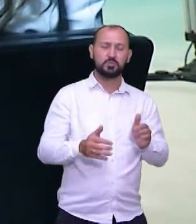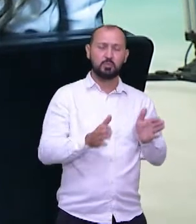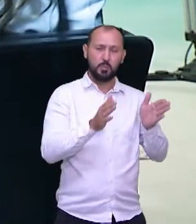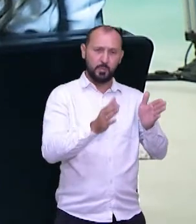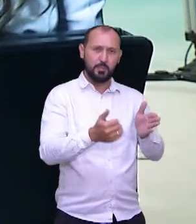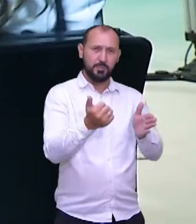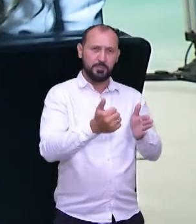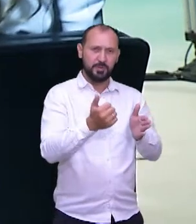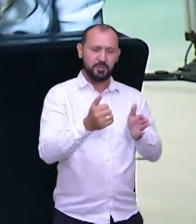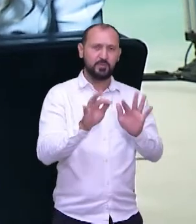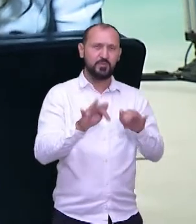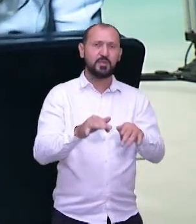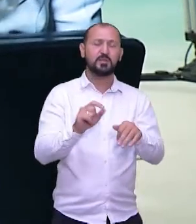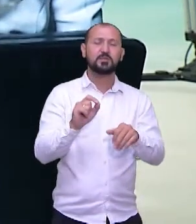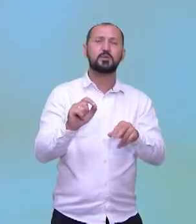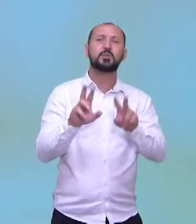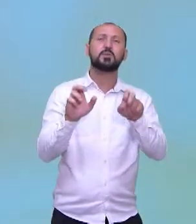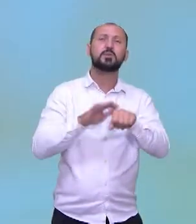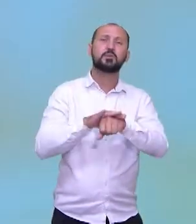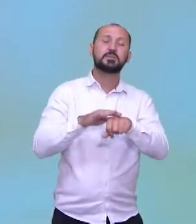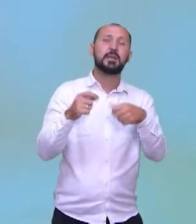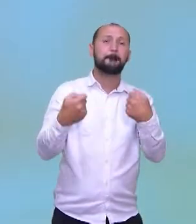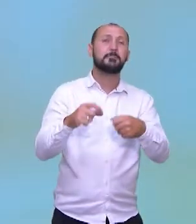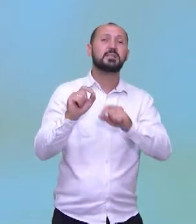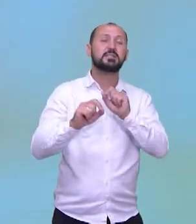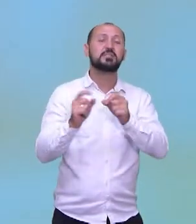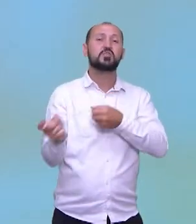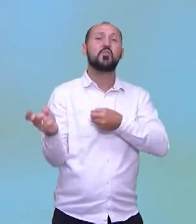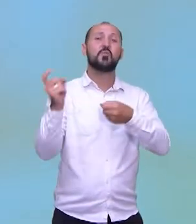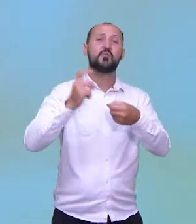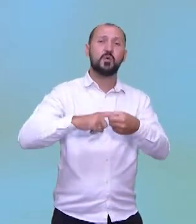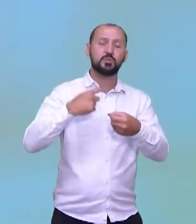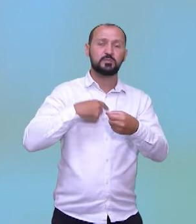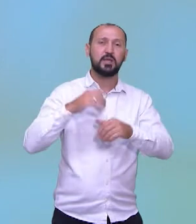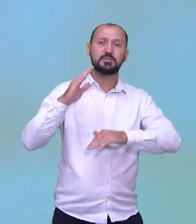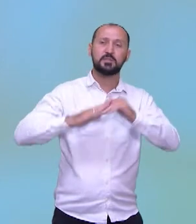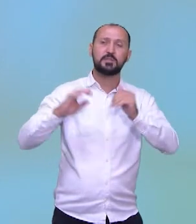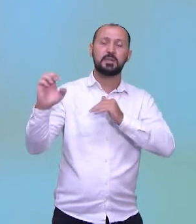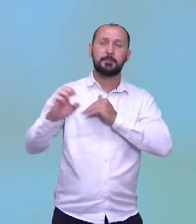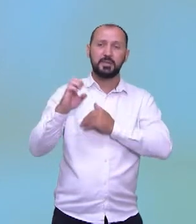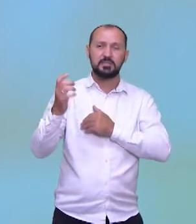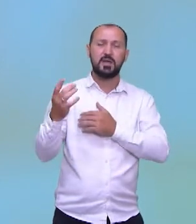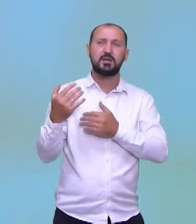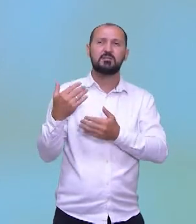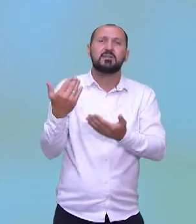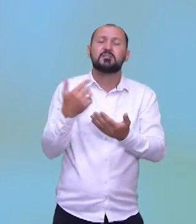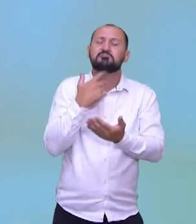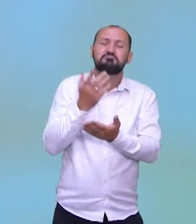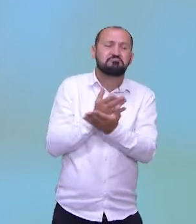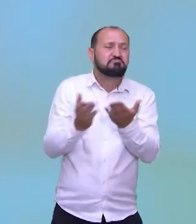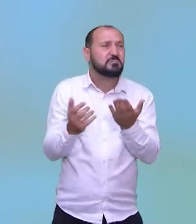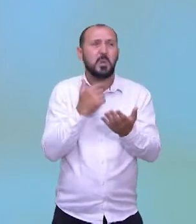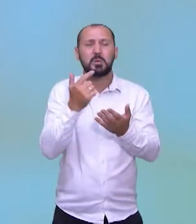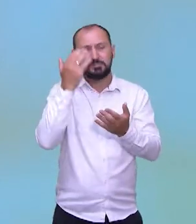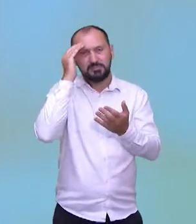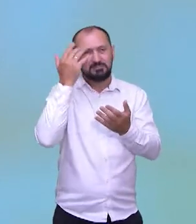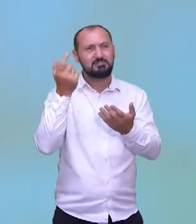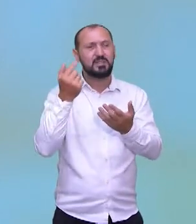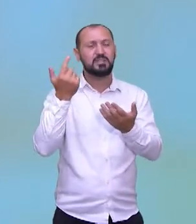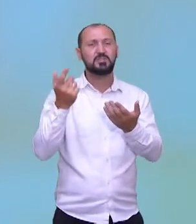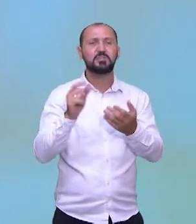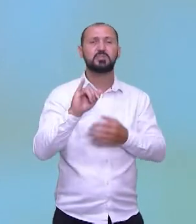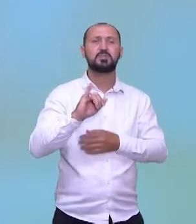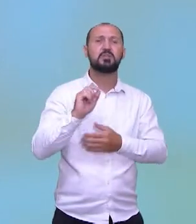primeiro bloco falando sobre a necessidade de se resgatar esse empresário que se vê perdido no meio de um